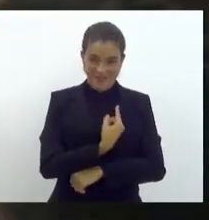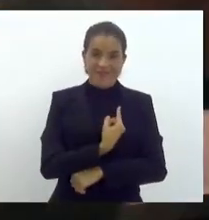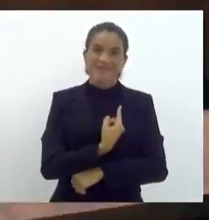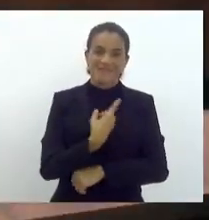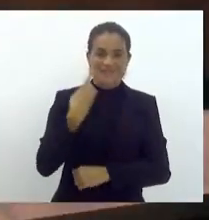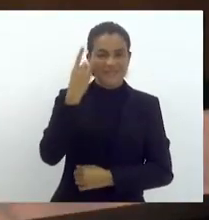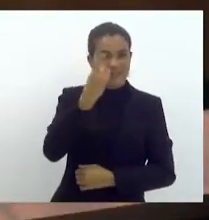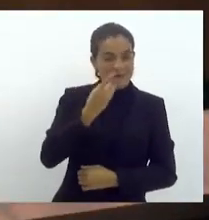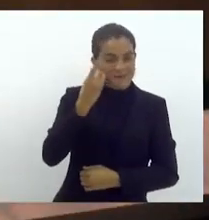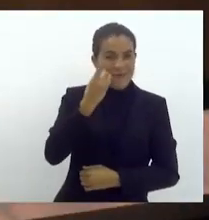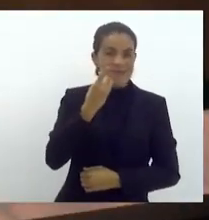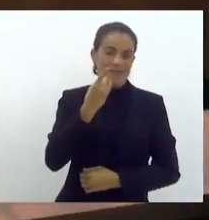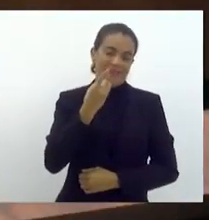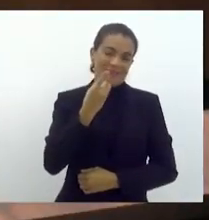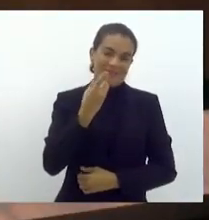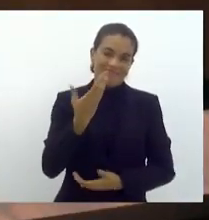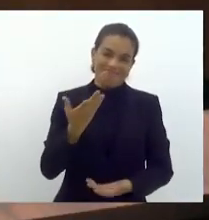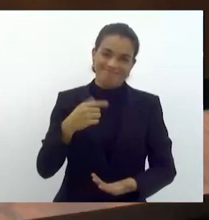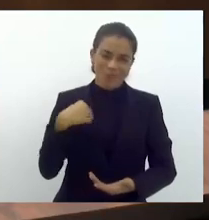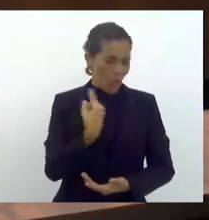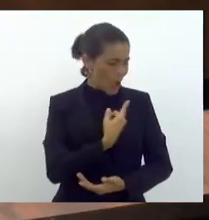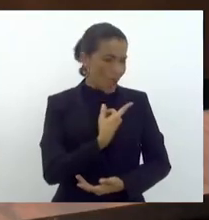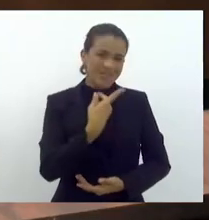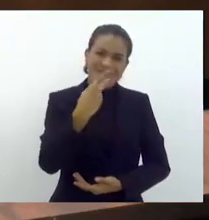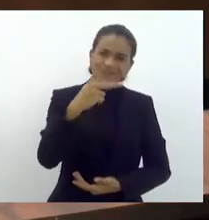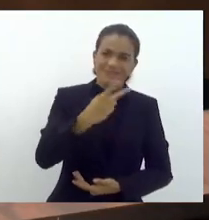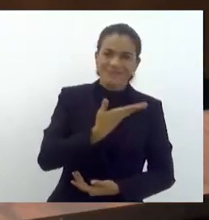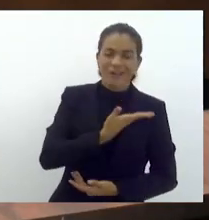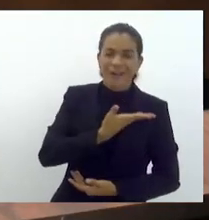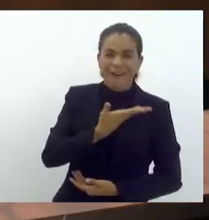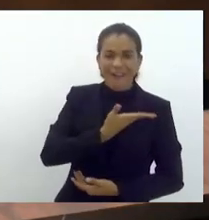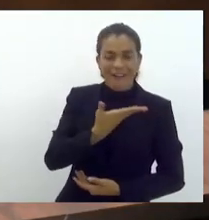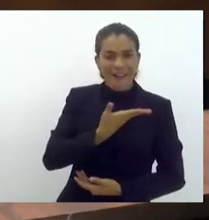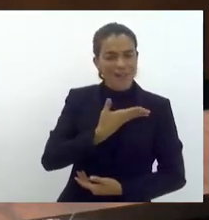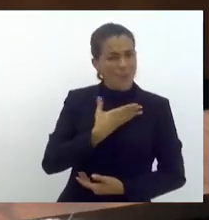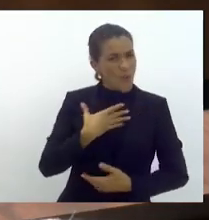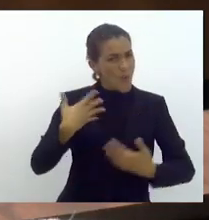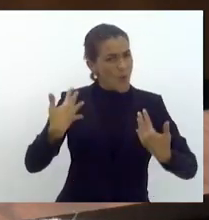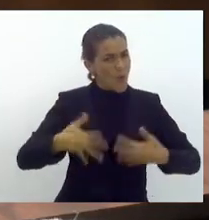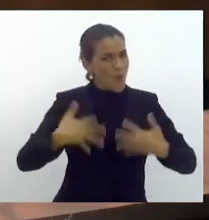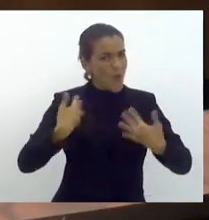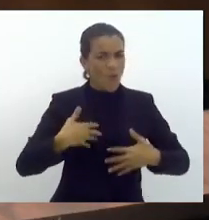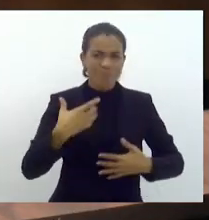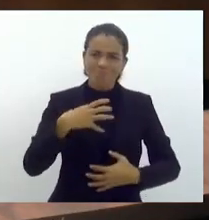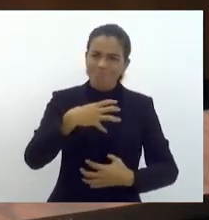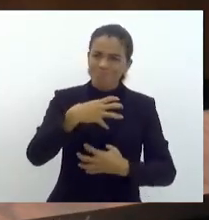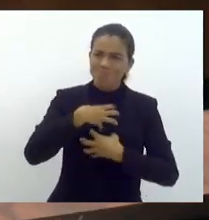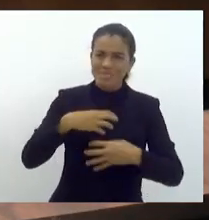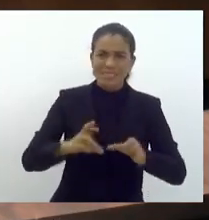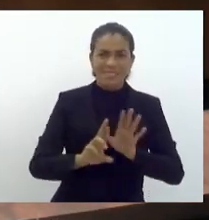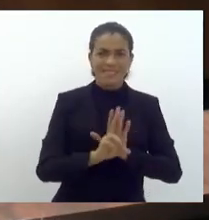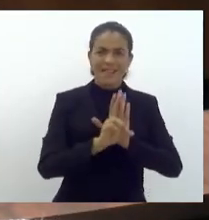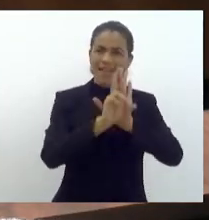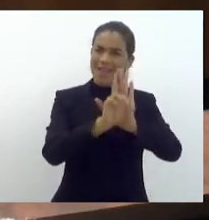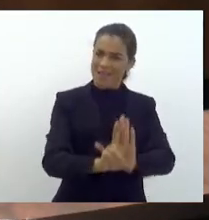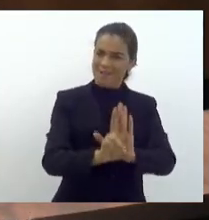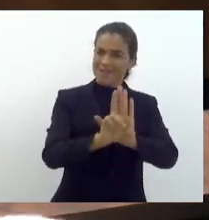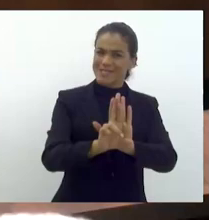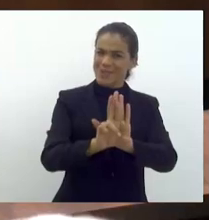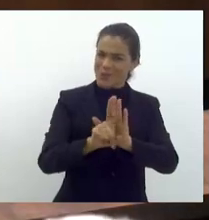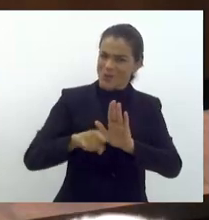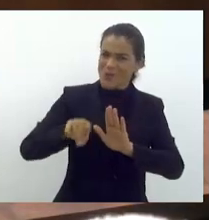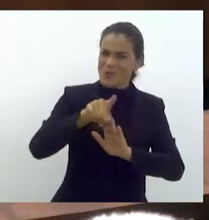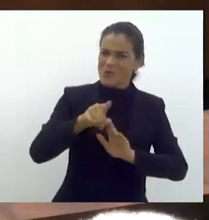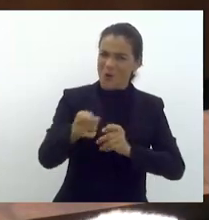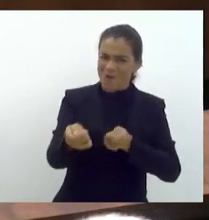deputados seus colegas nessa casa nos sentimos representado o seu governador do